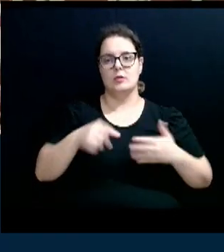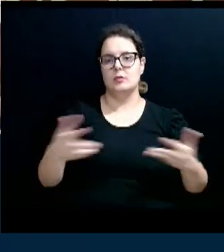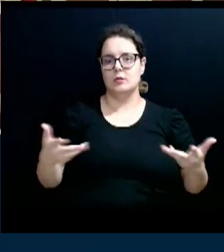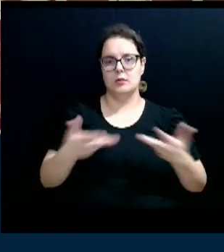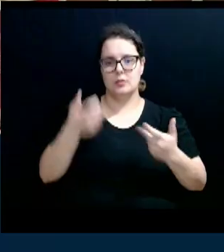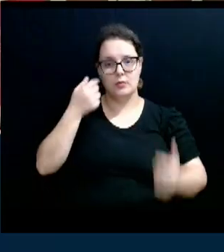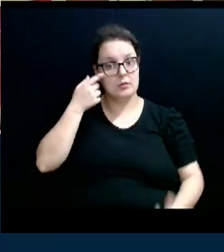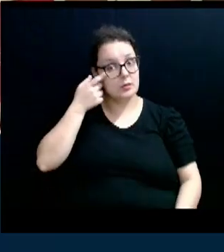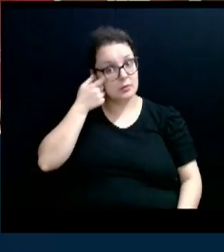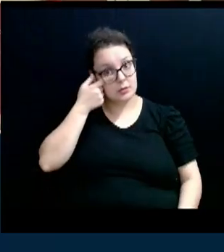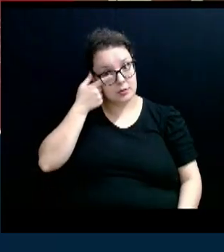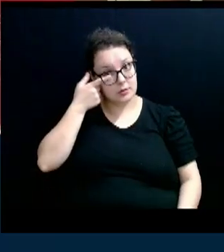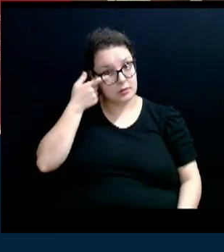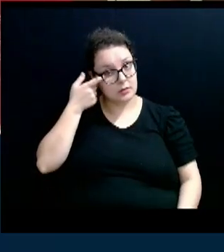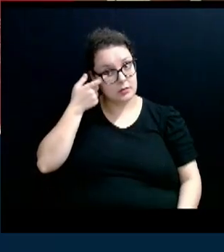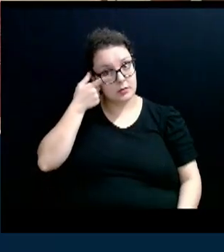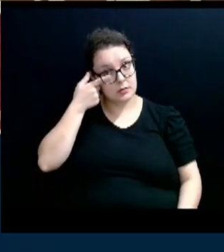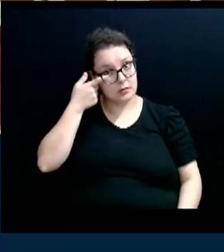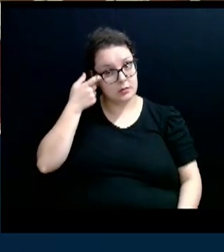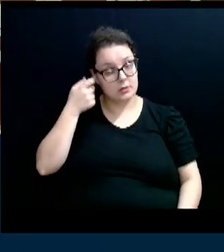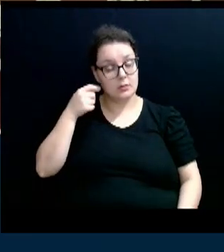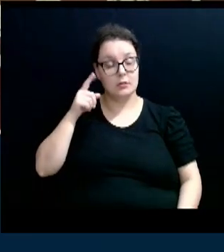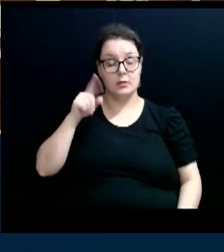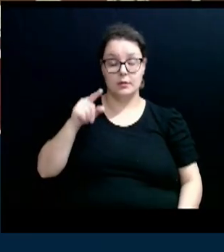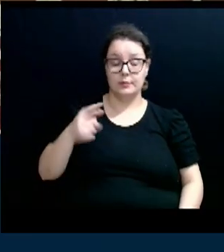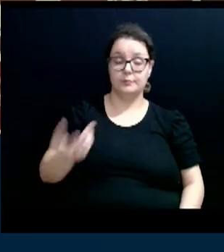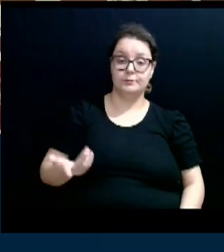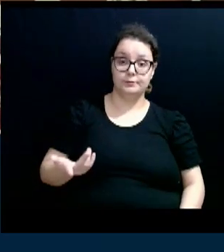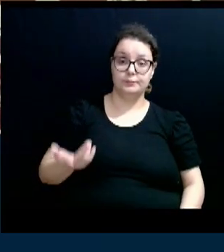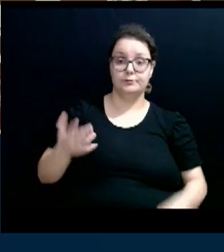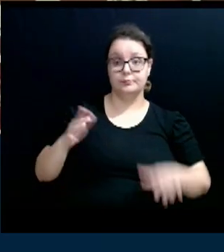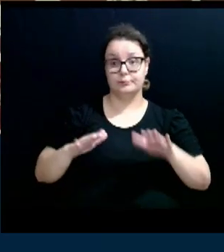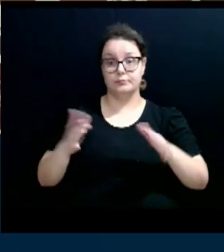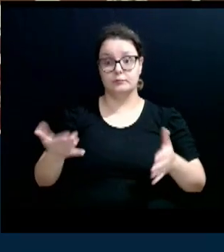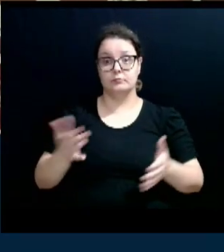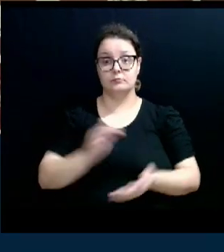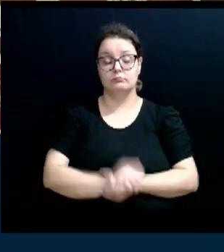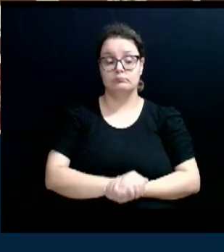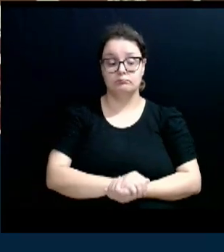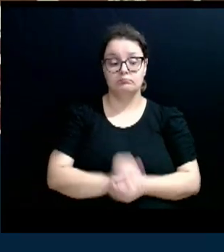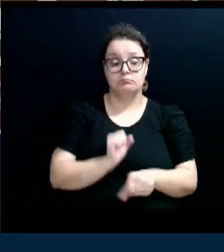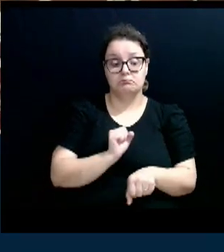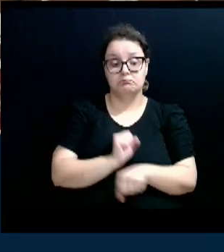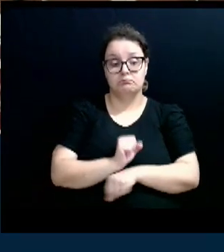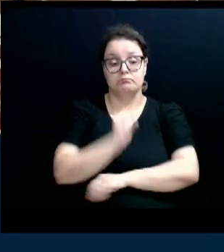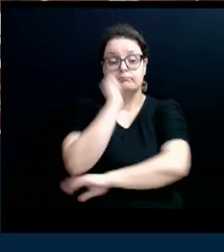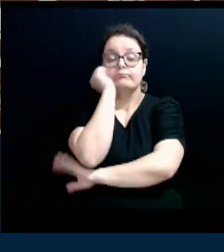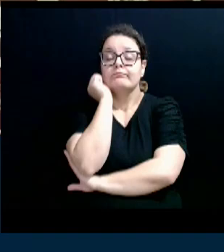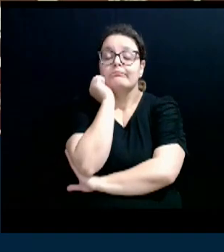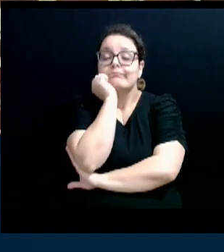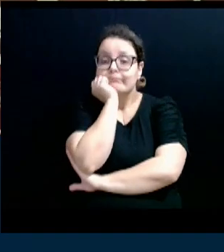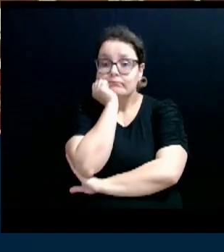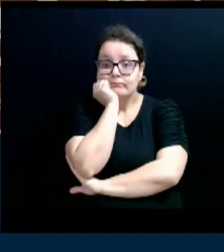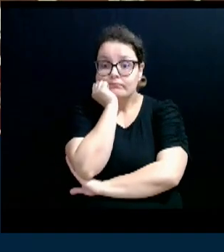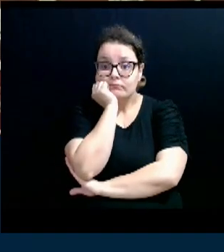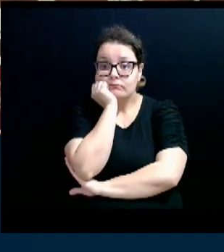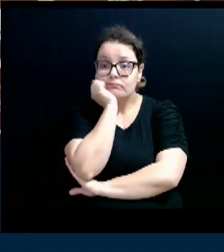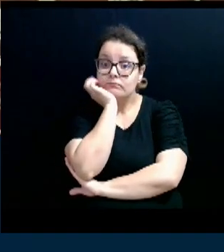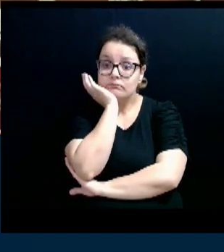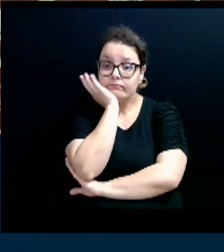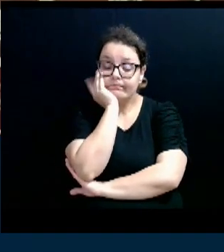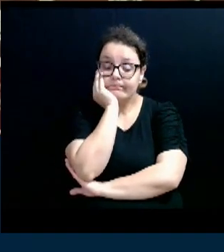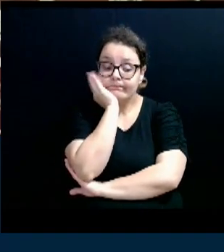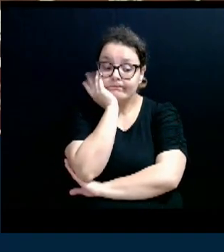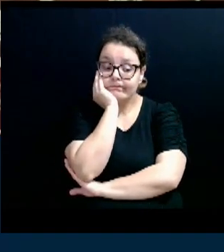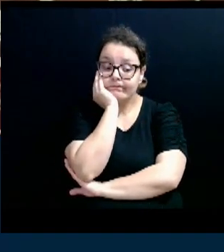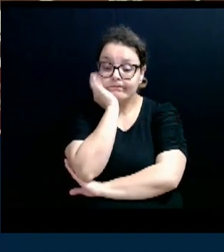né? E aí, de repente, você está aí parado, olhando para a gente, falando, nossa, eu acho que eu perdi algum tempo